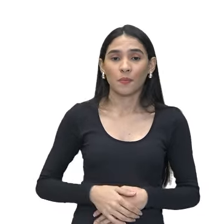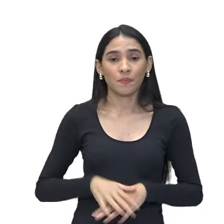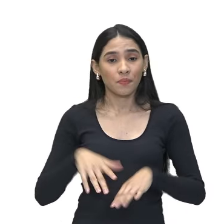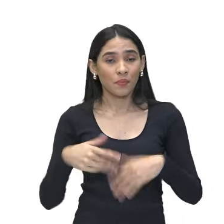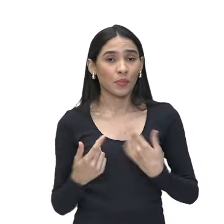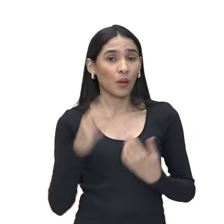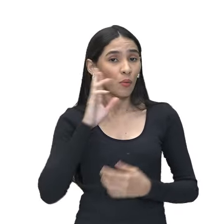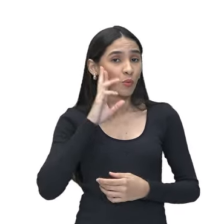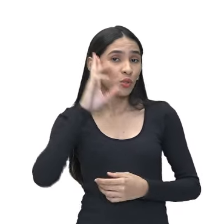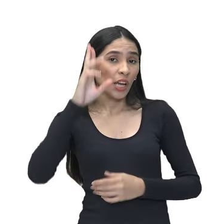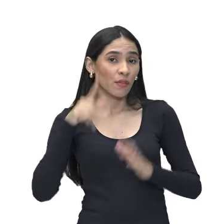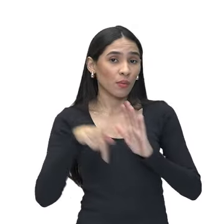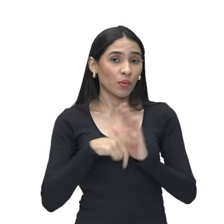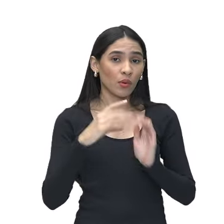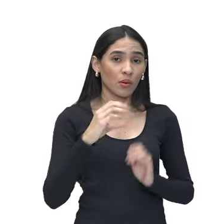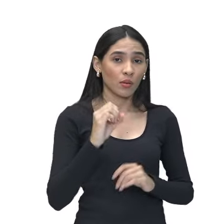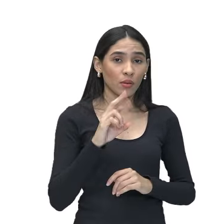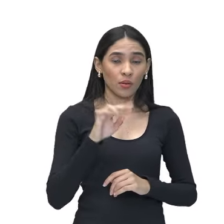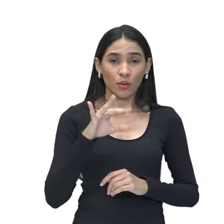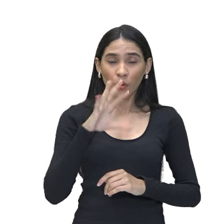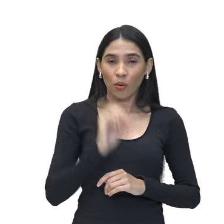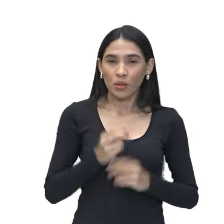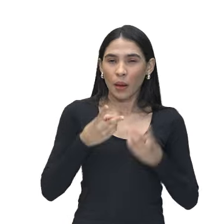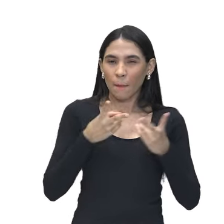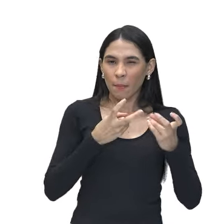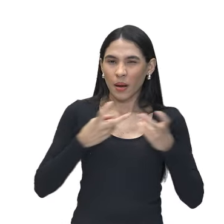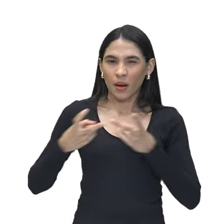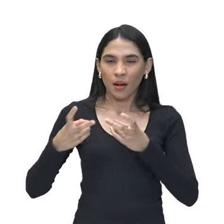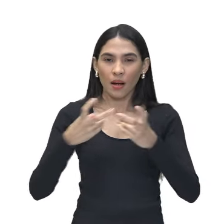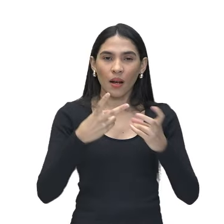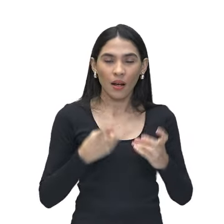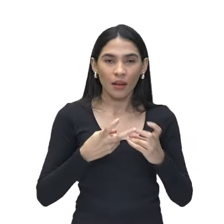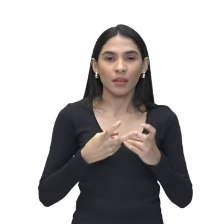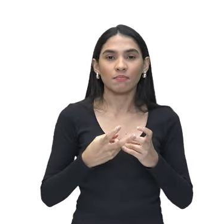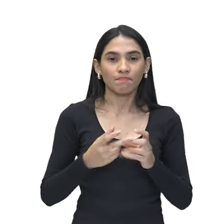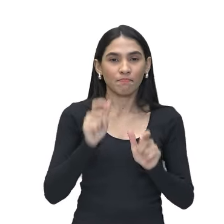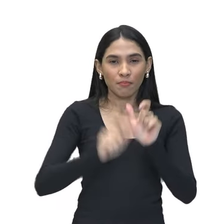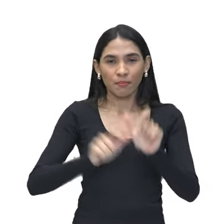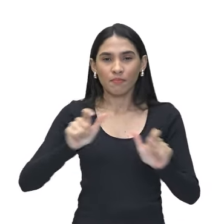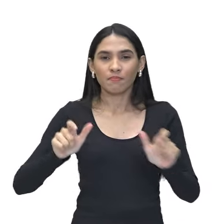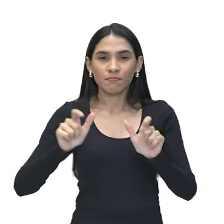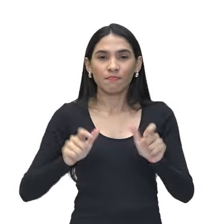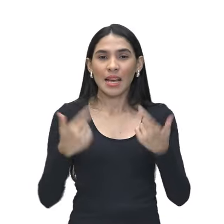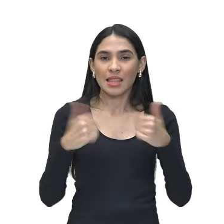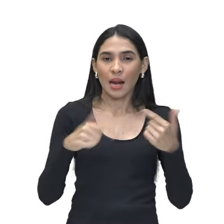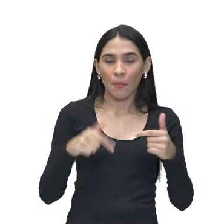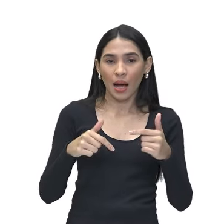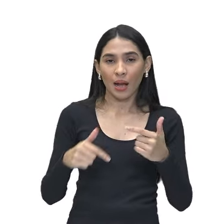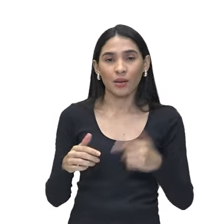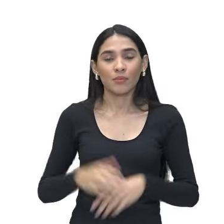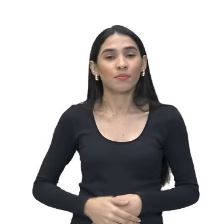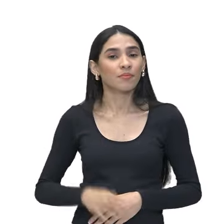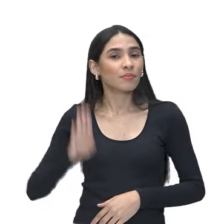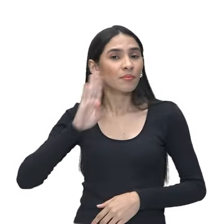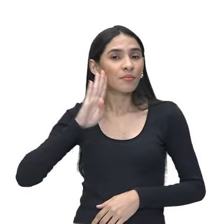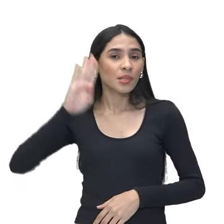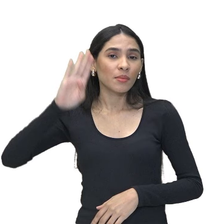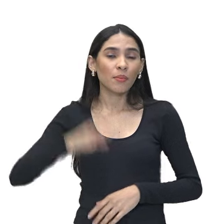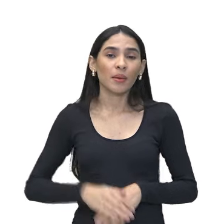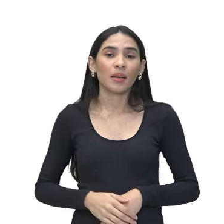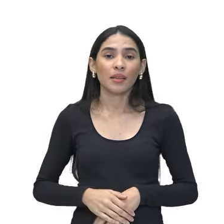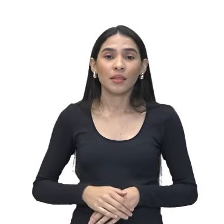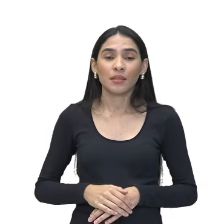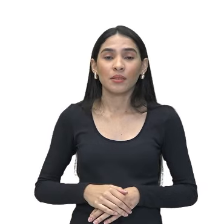do cortiço explora os empregados de seu comércio e, principalmente, sua